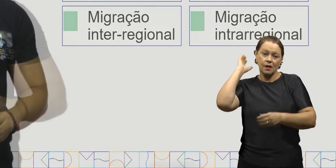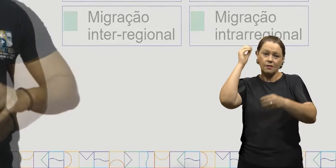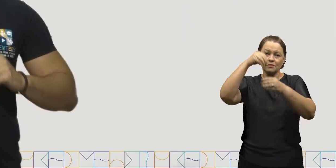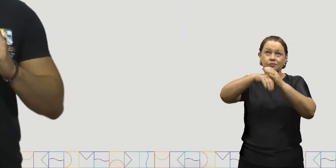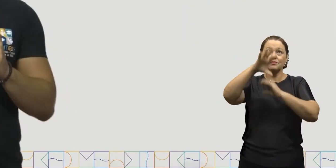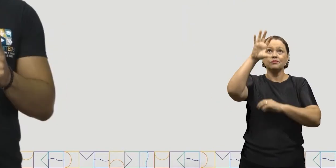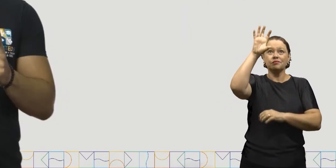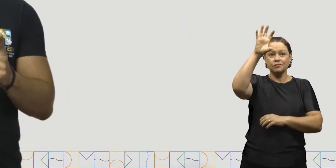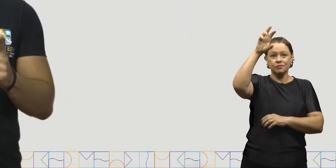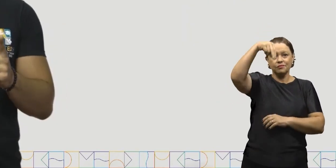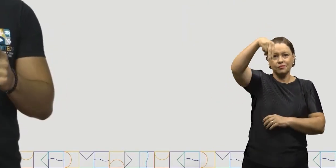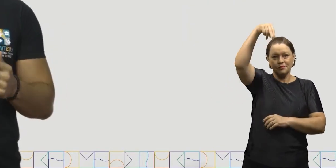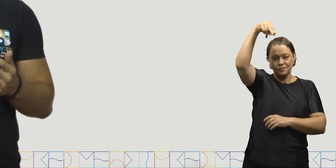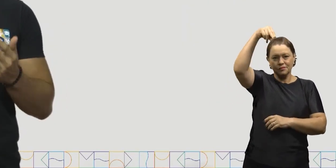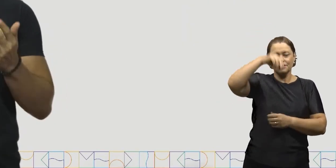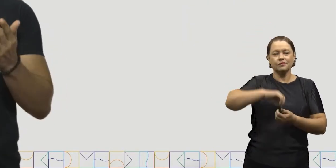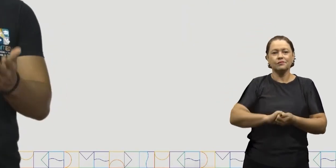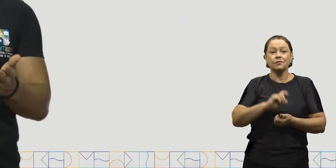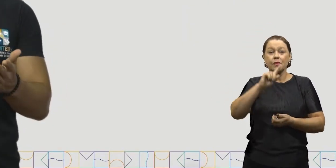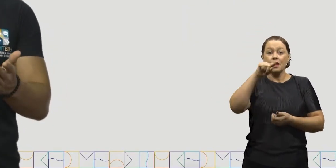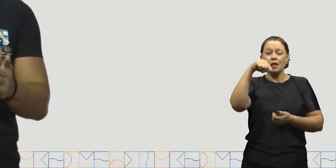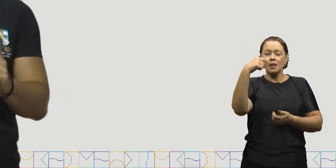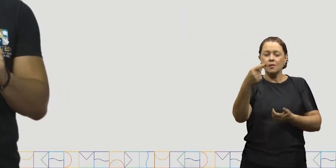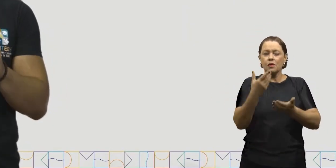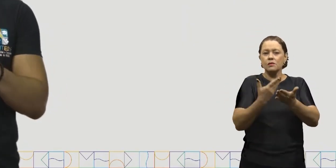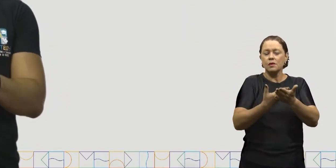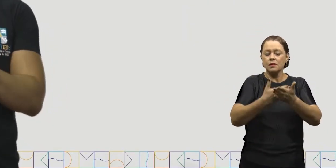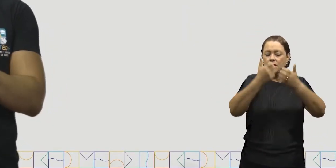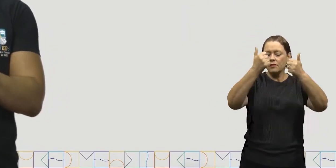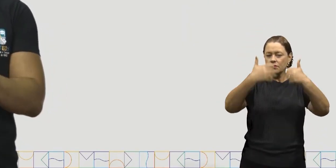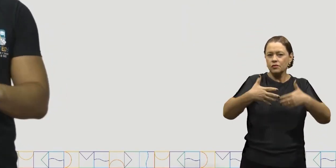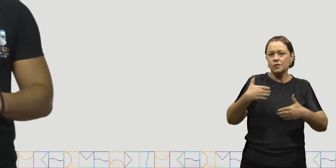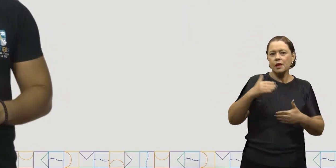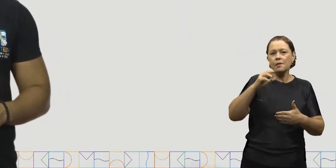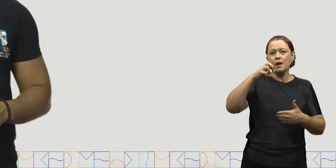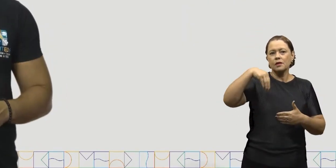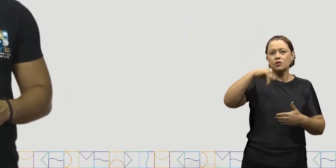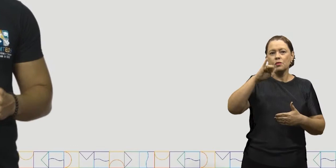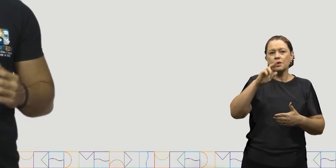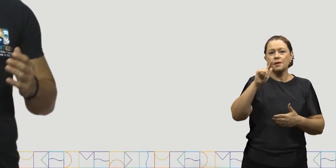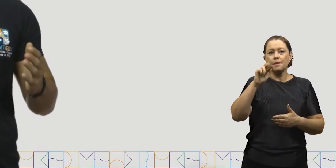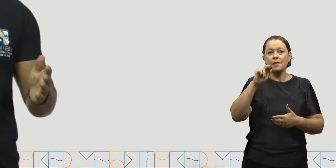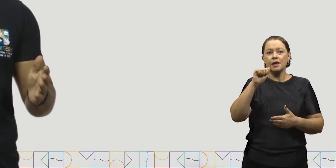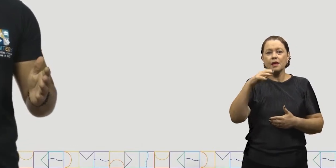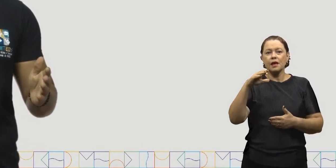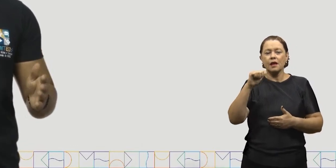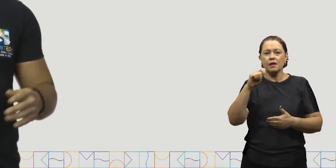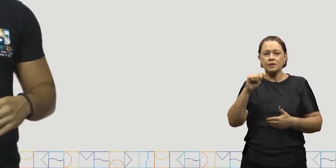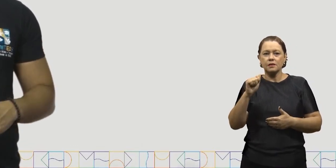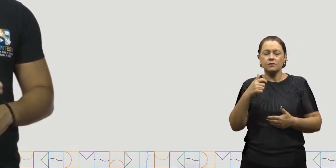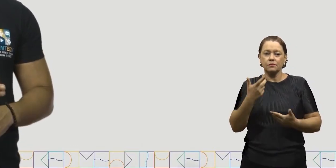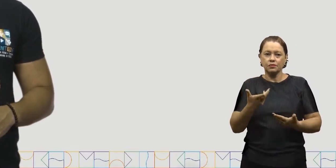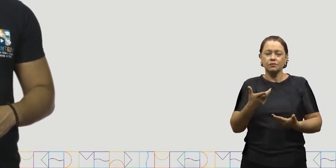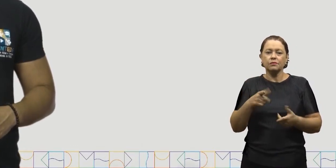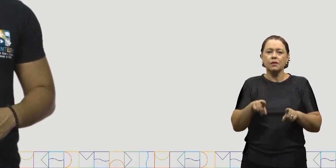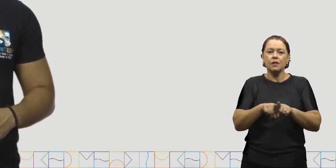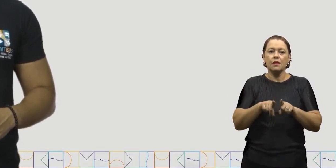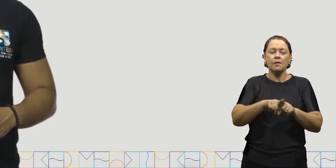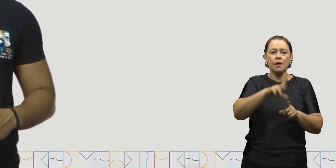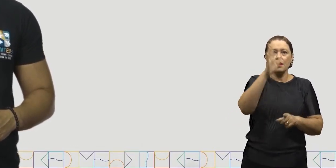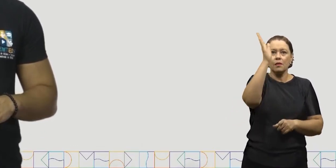norte. Nas próximas aulas, vamos falar um pouco mais sobre migração, em especial a imigração para o Brasil